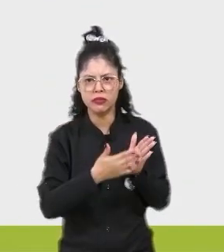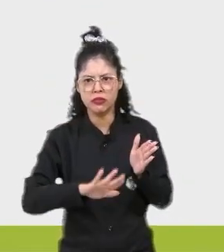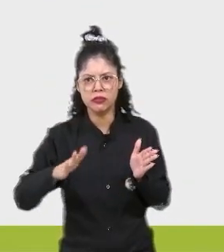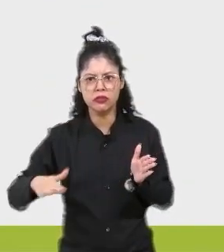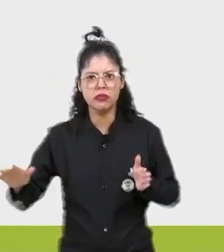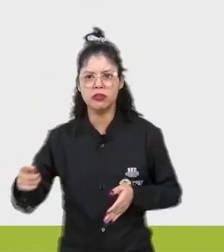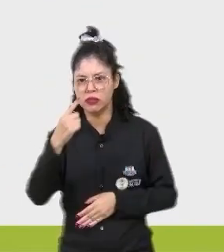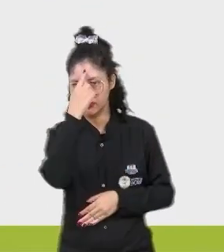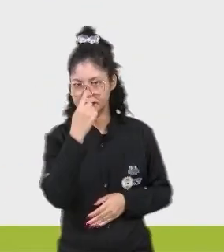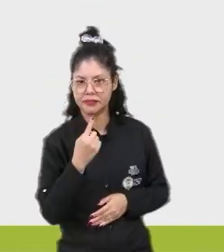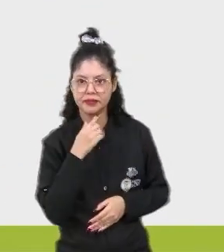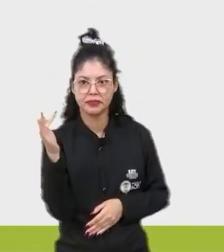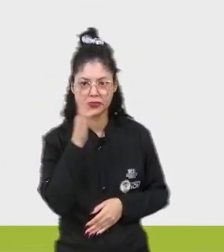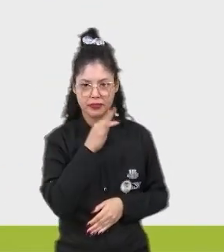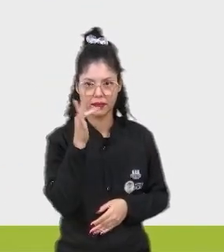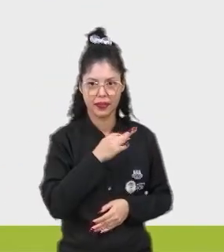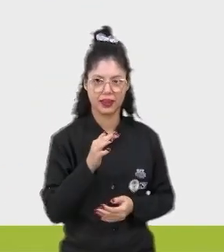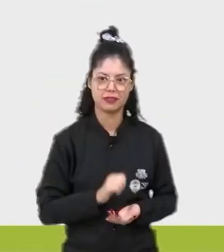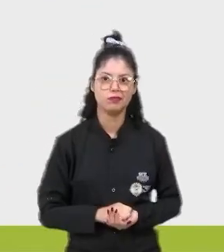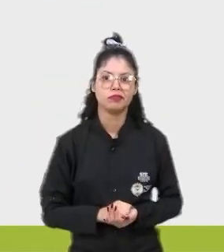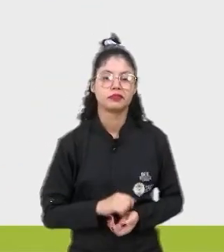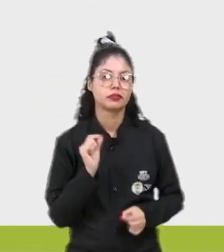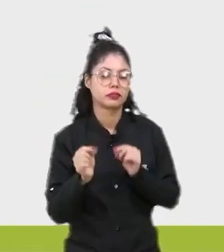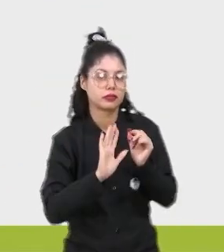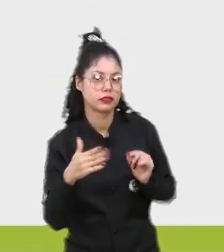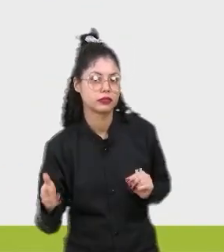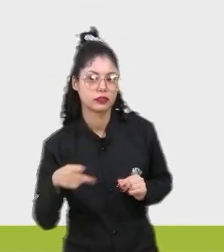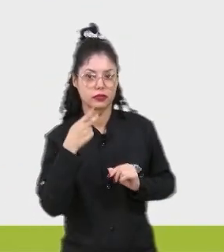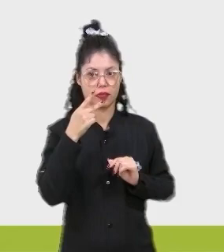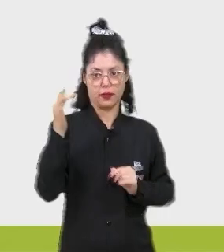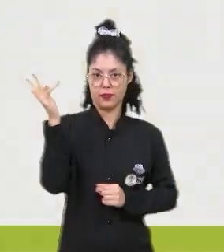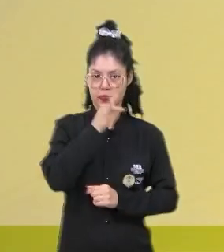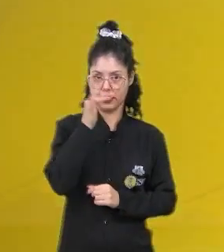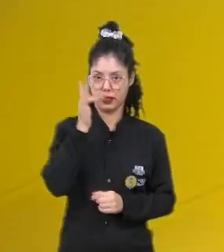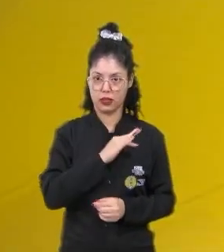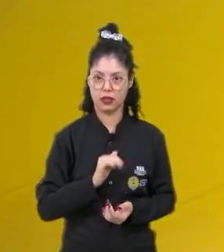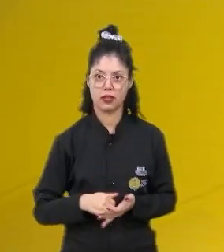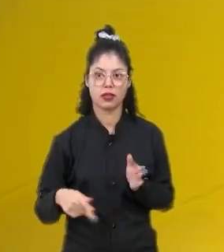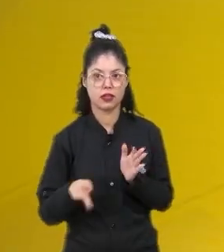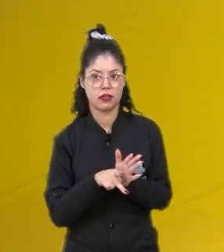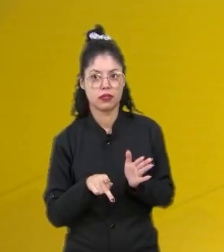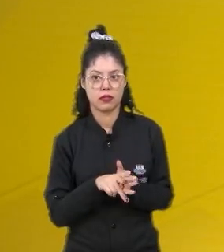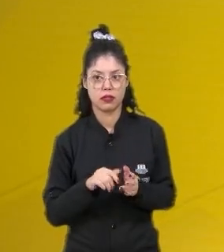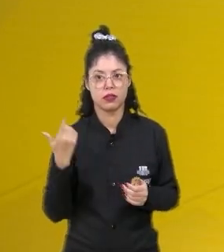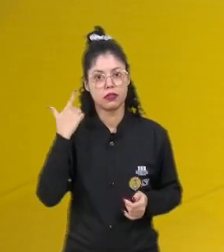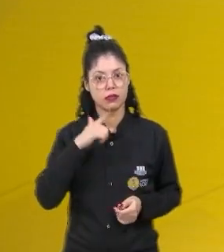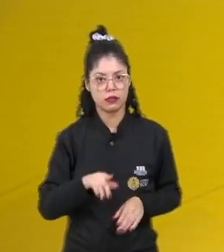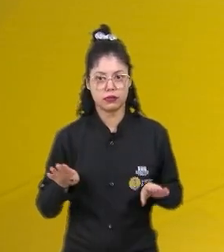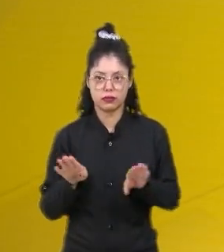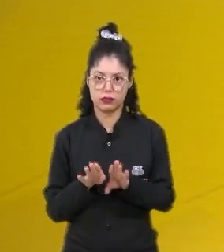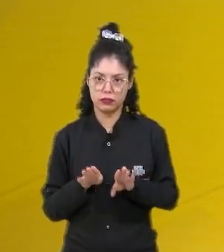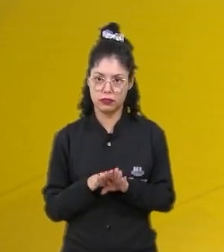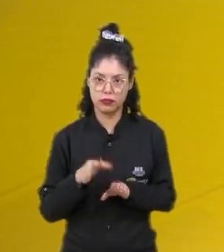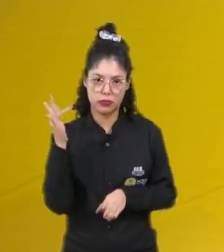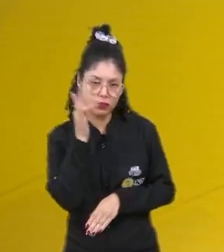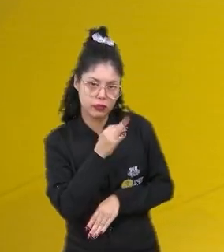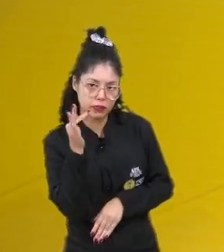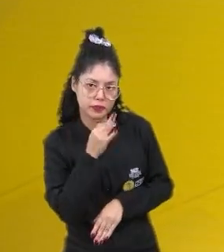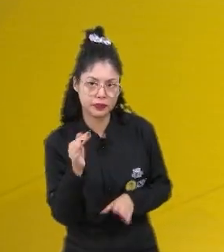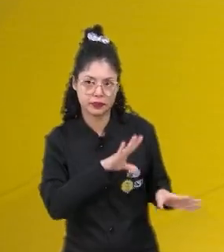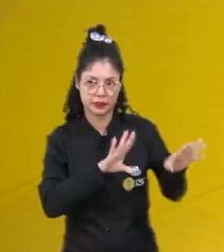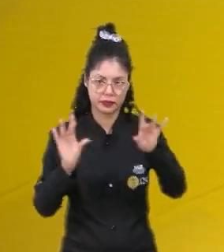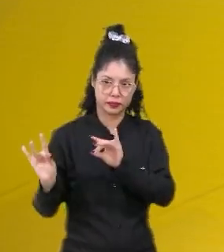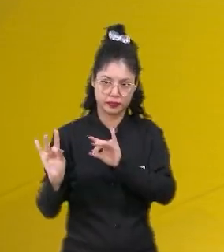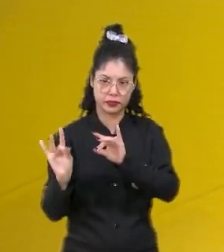aqui a imagem, né? Fofoca, é isso? Então, quando a gente fala dessa parte de fofoca, é justamente isso. Você consegue ouvir a fofoca